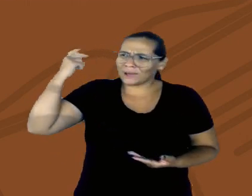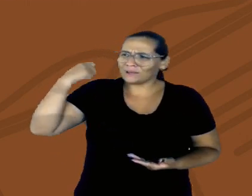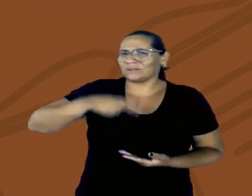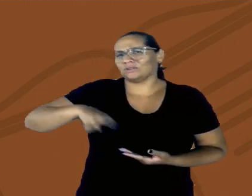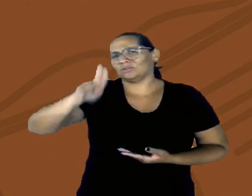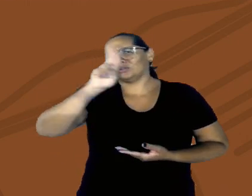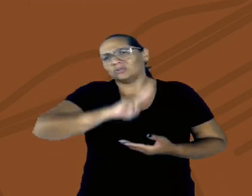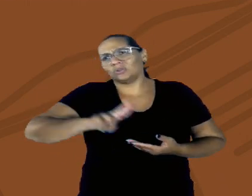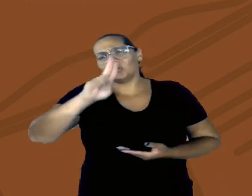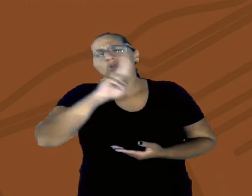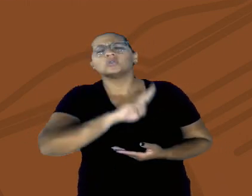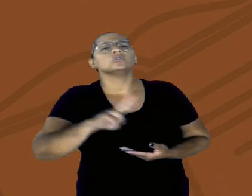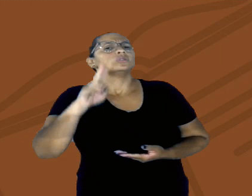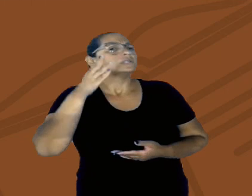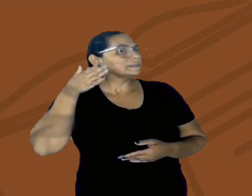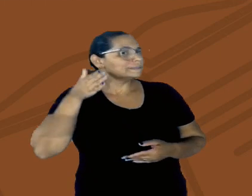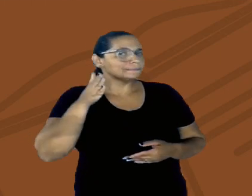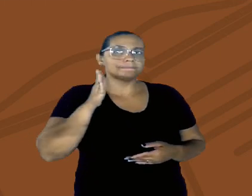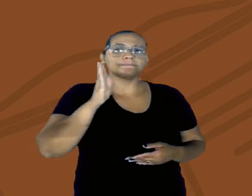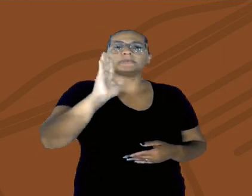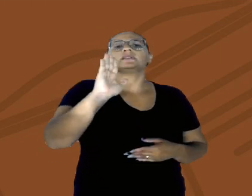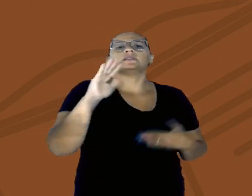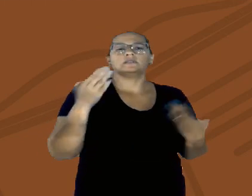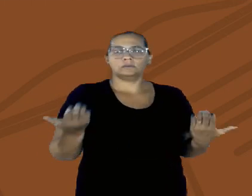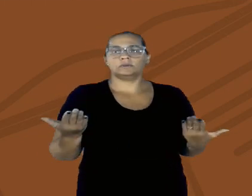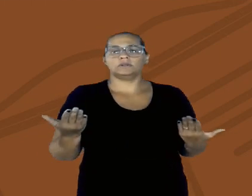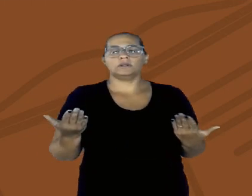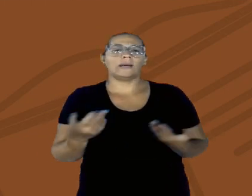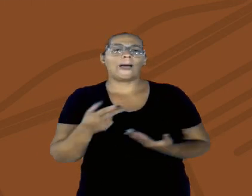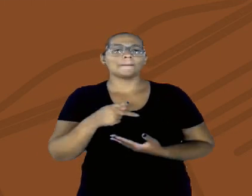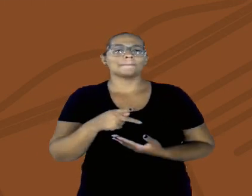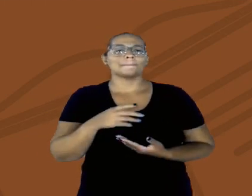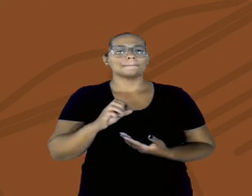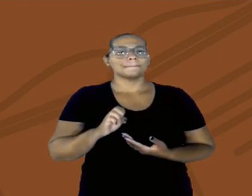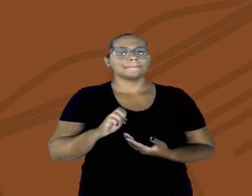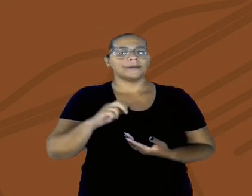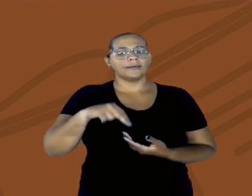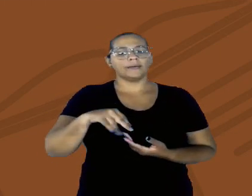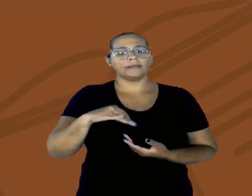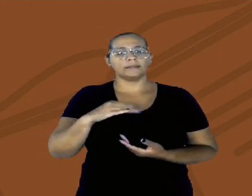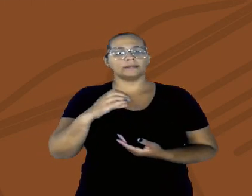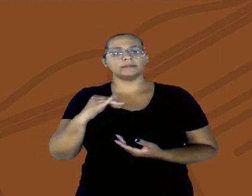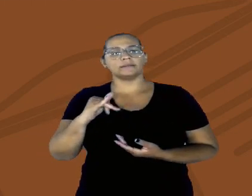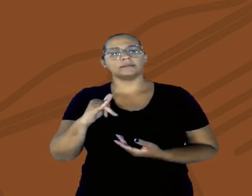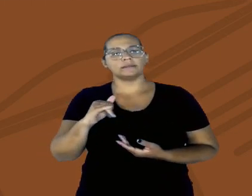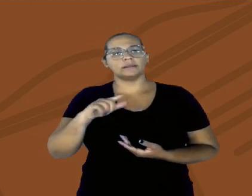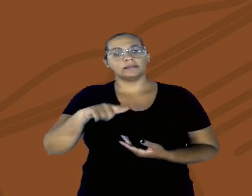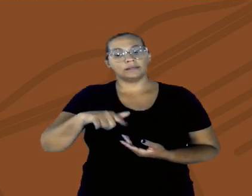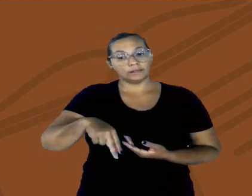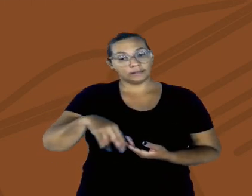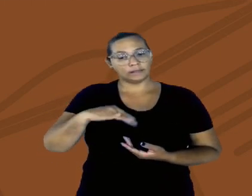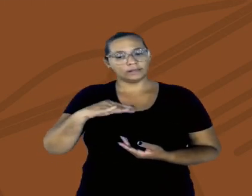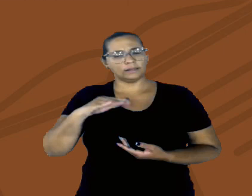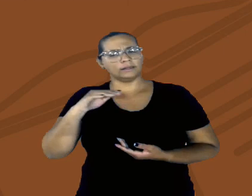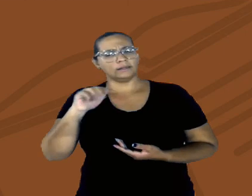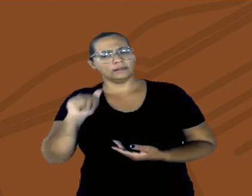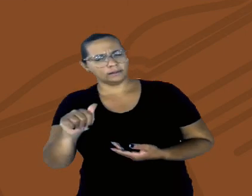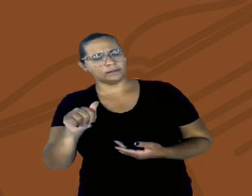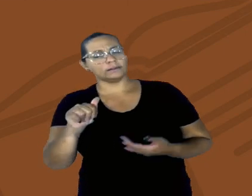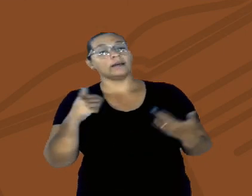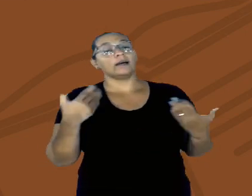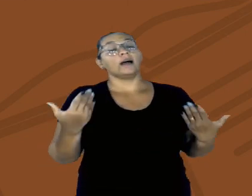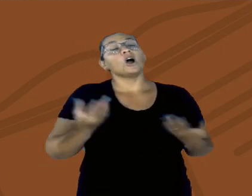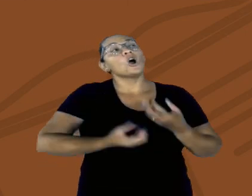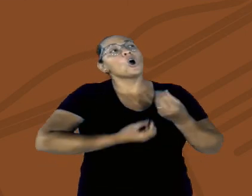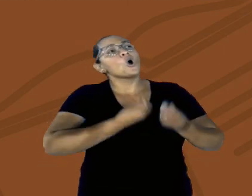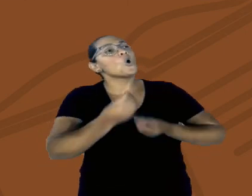uso de antibióticos, principalmente aí a penicilina. Prevenção, utilizar os preservativos, masculino